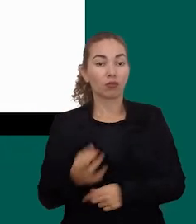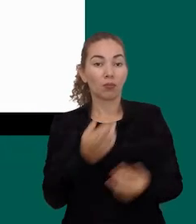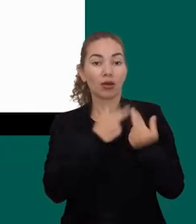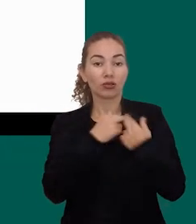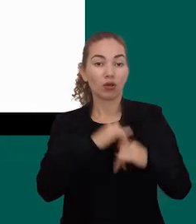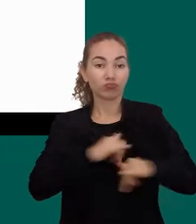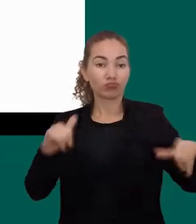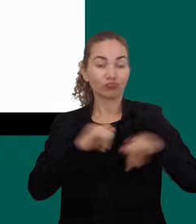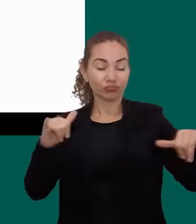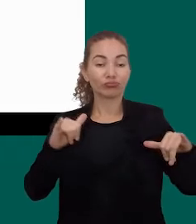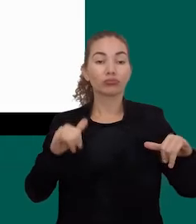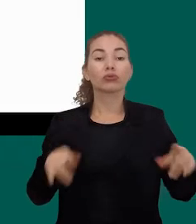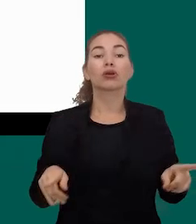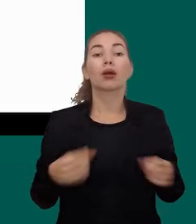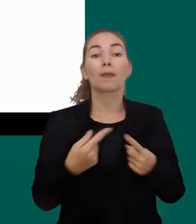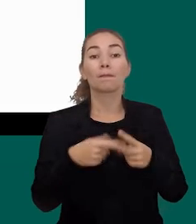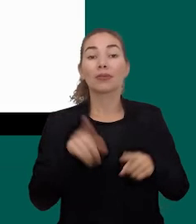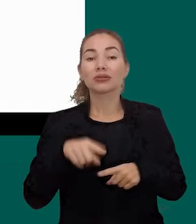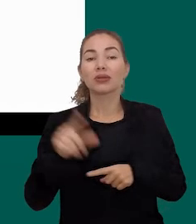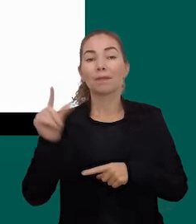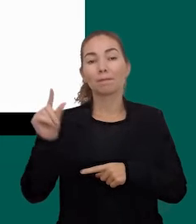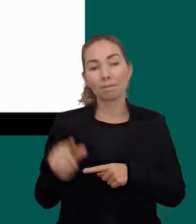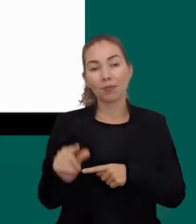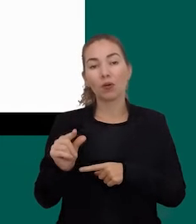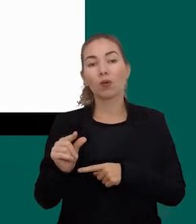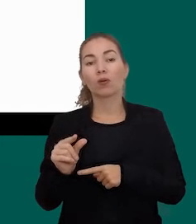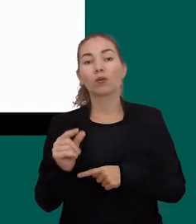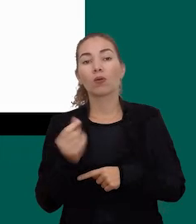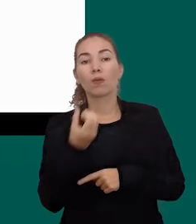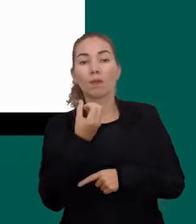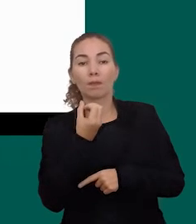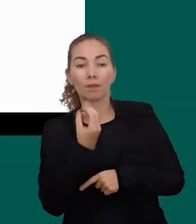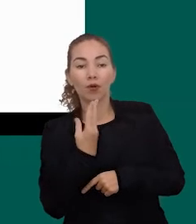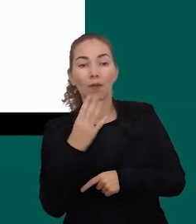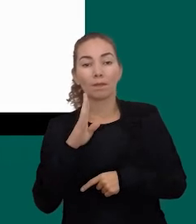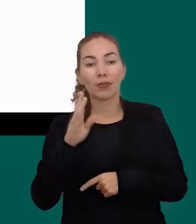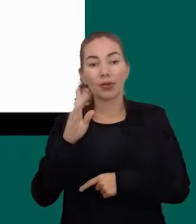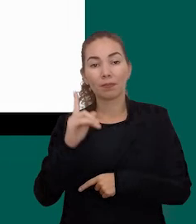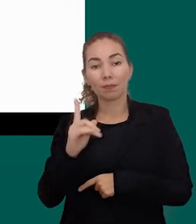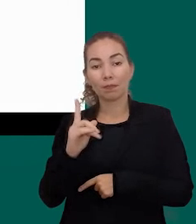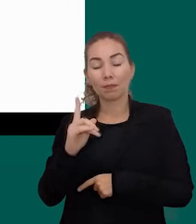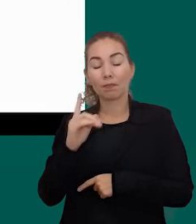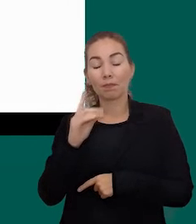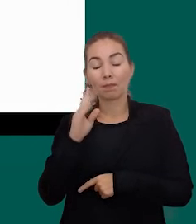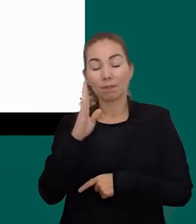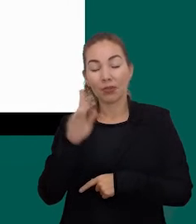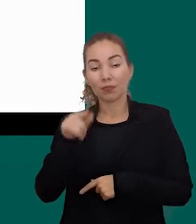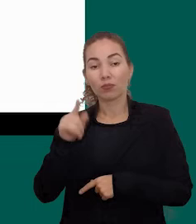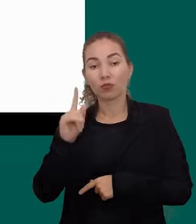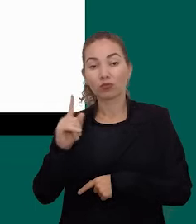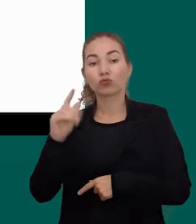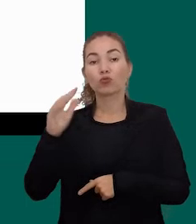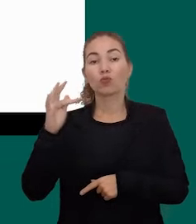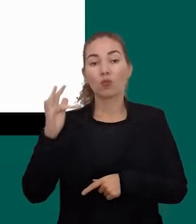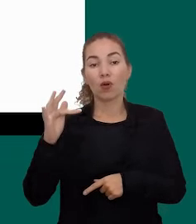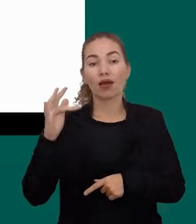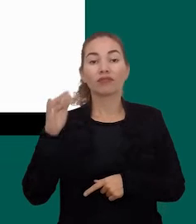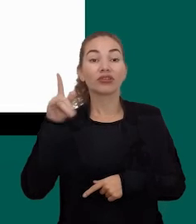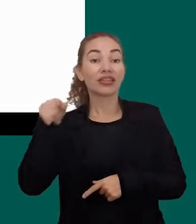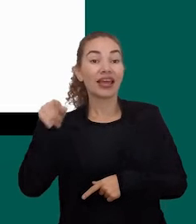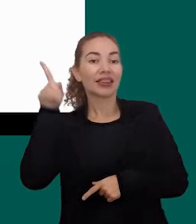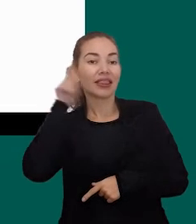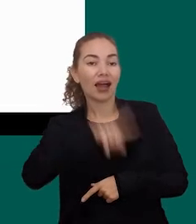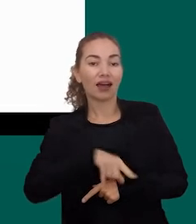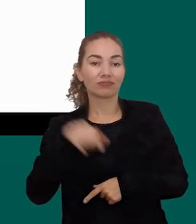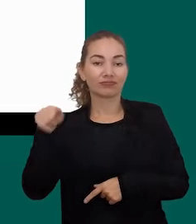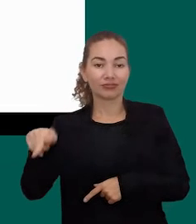caos que temos vivido, mas ela é menos eficaz contra a variante B.1351, que é a variante observada na África do Sul, né? E a